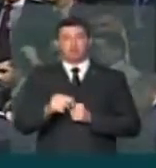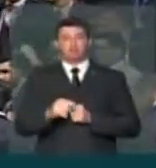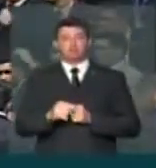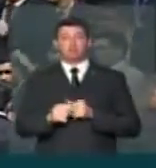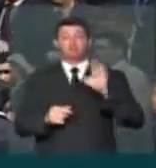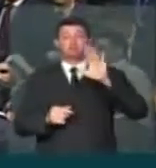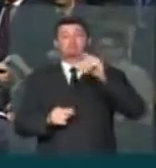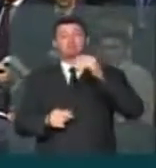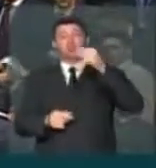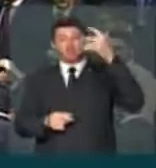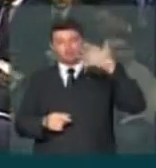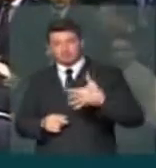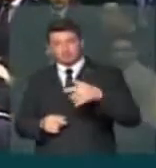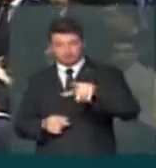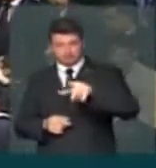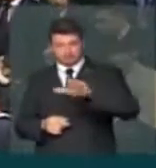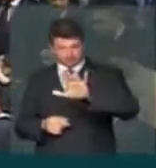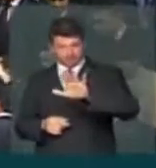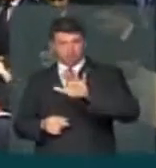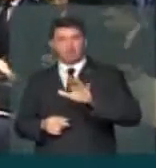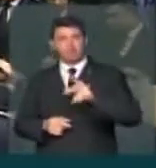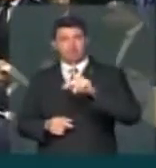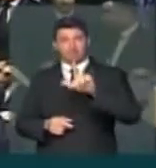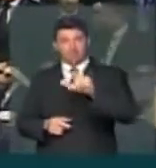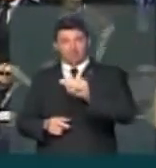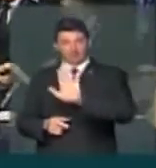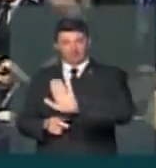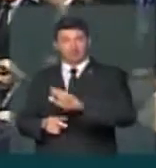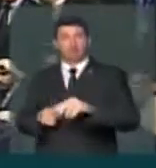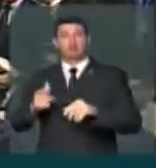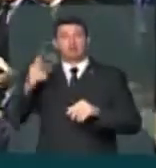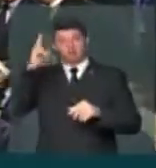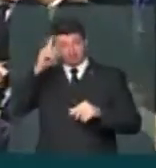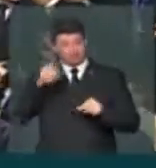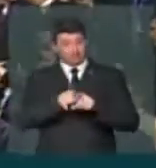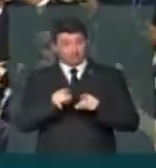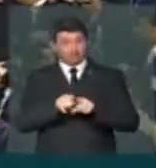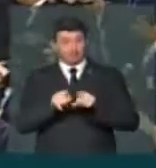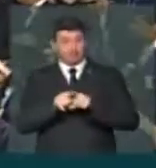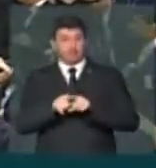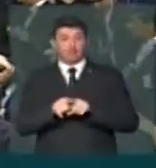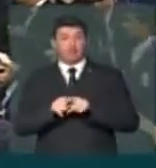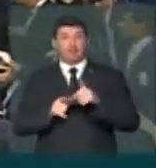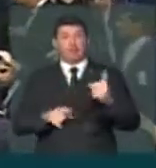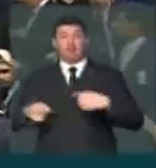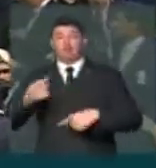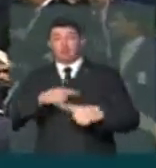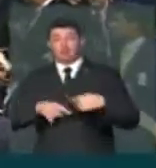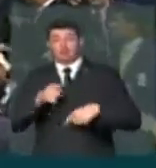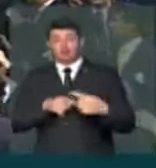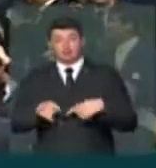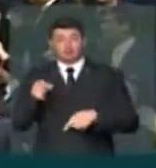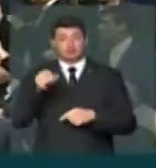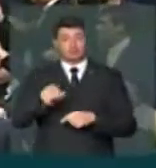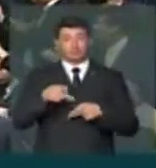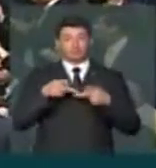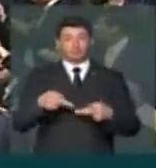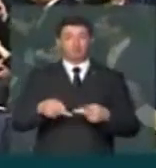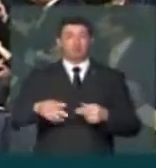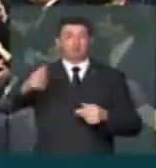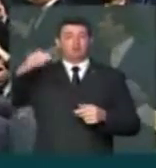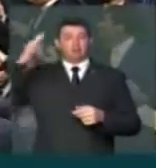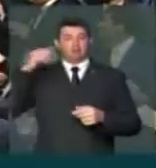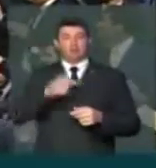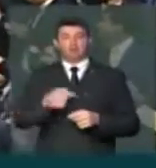A gente precisa lembrar, inclusive, Paulo, a gente pode trazer aqui um pouco a história da tramitação desse projeto, desde